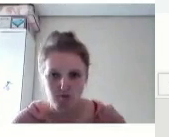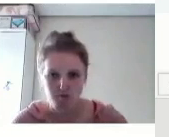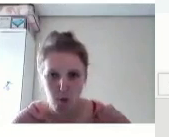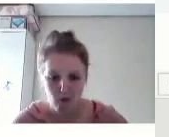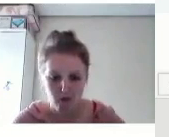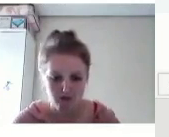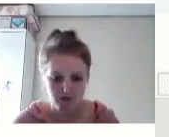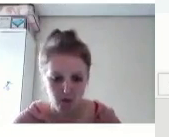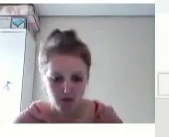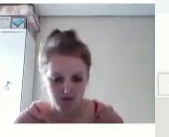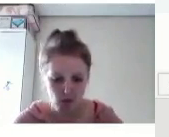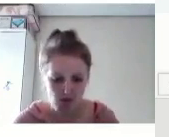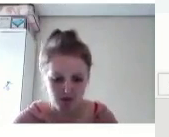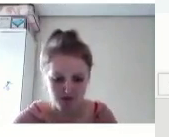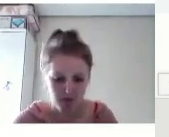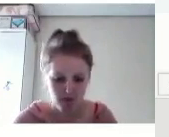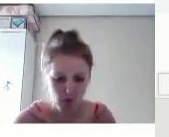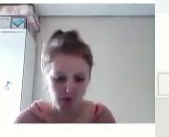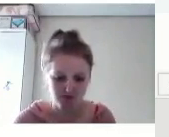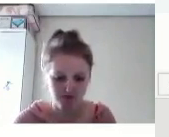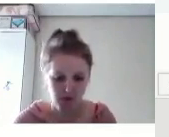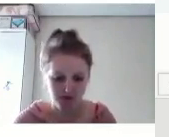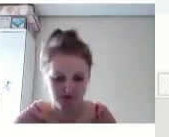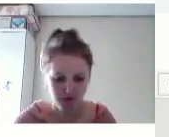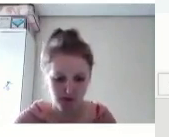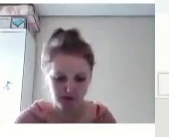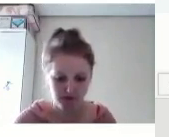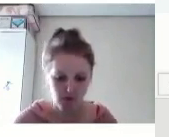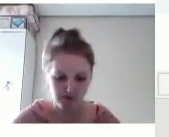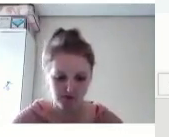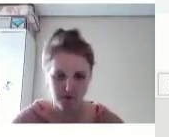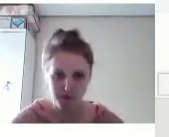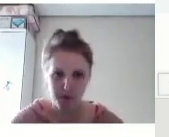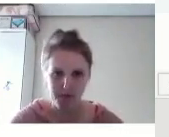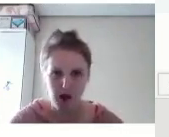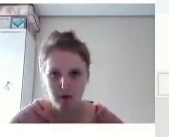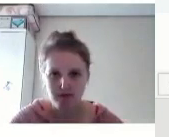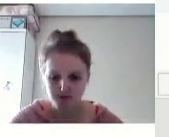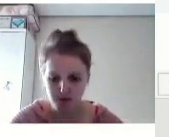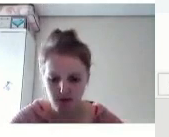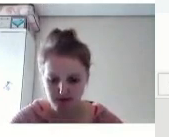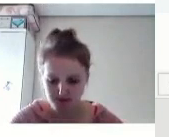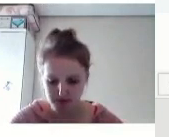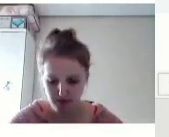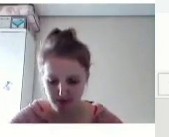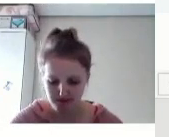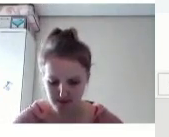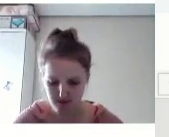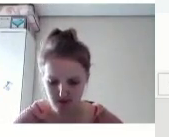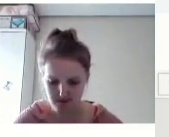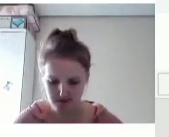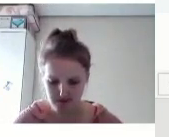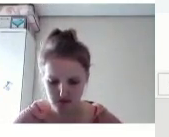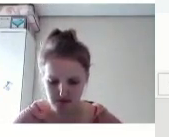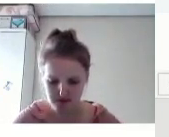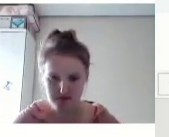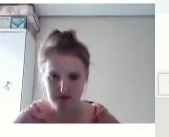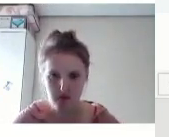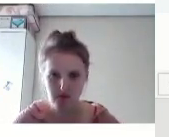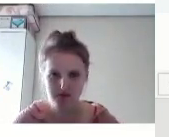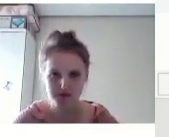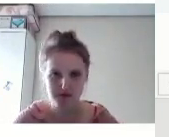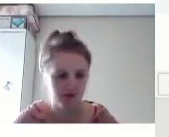a φ. Ou seja, a gente obtém justamente as equações de Hamilton, explicitamente, né,